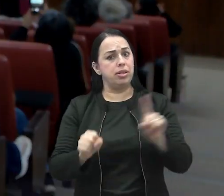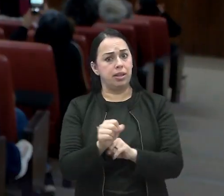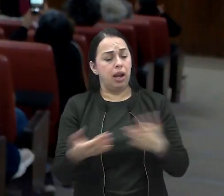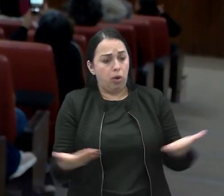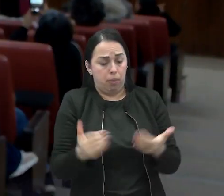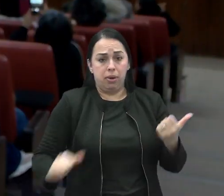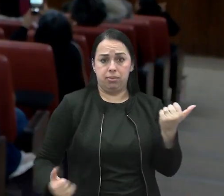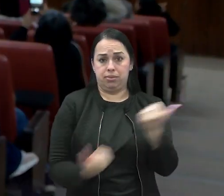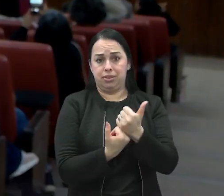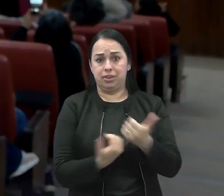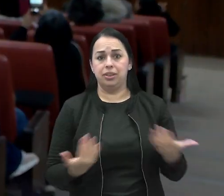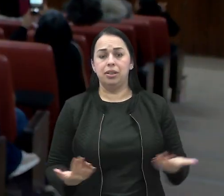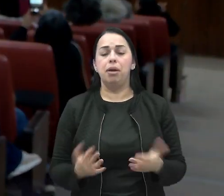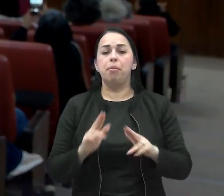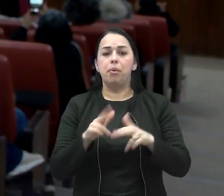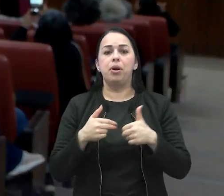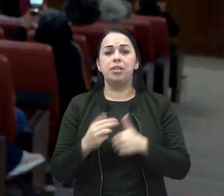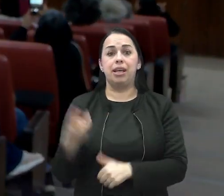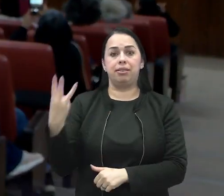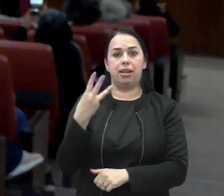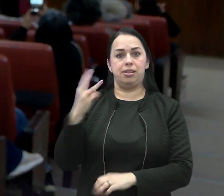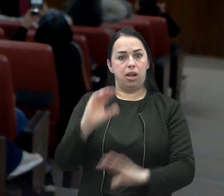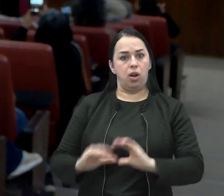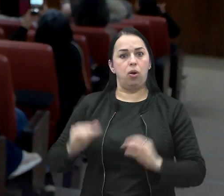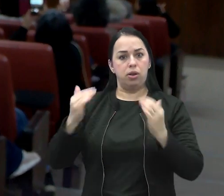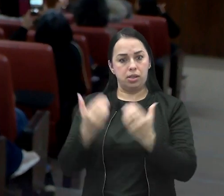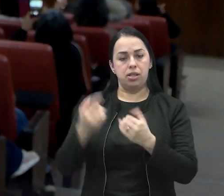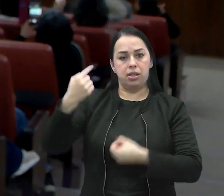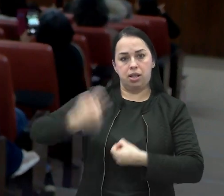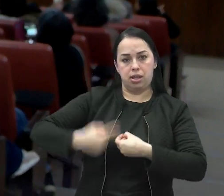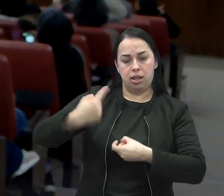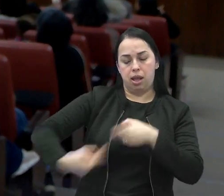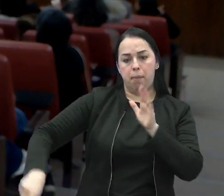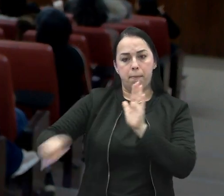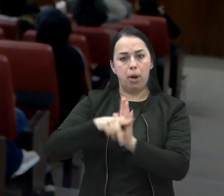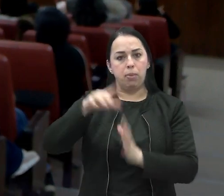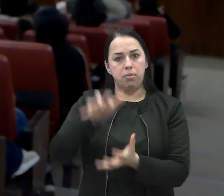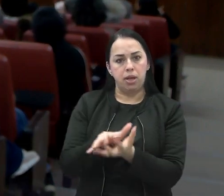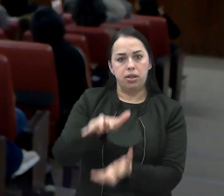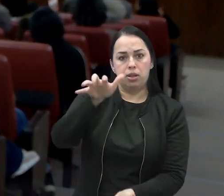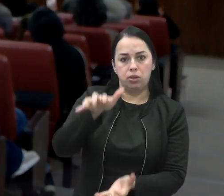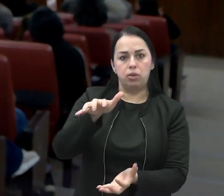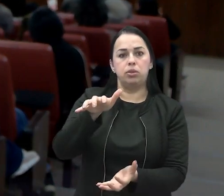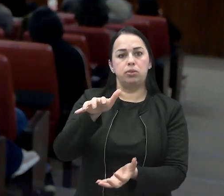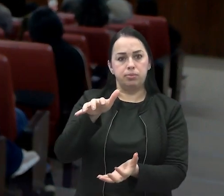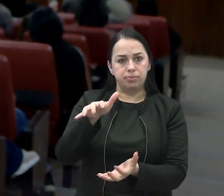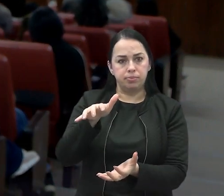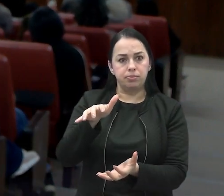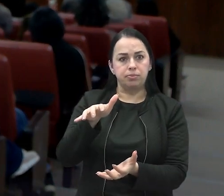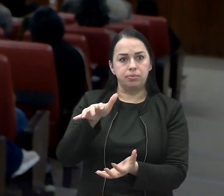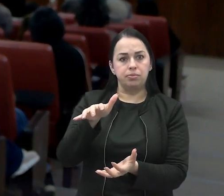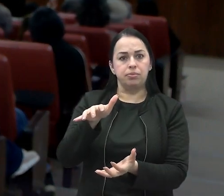nossa sociedade. Portanto, a terceira Conferência Municipal